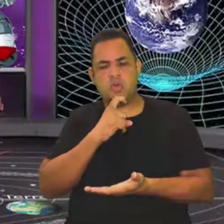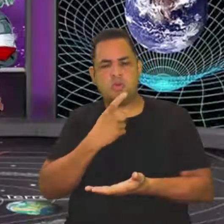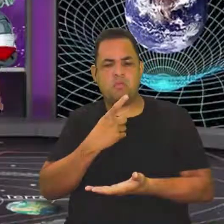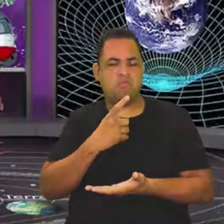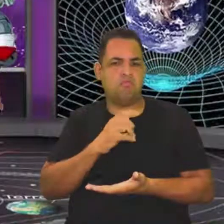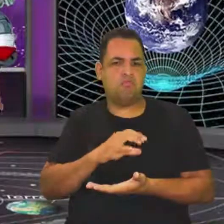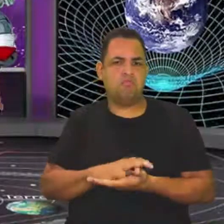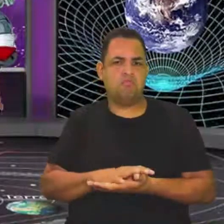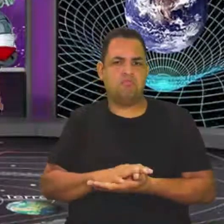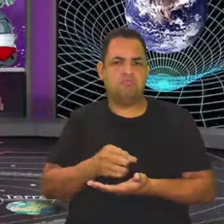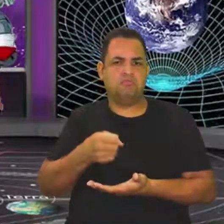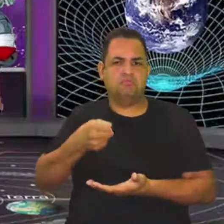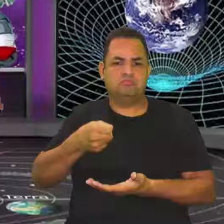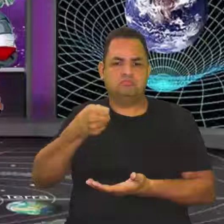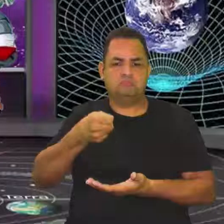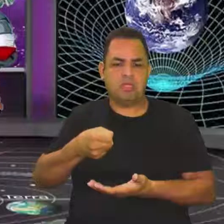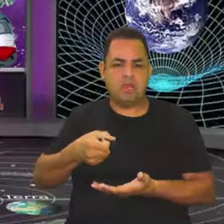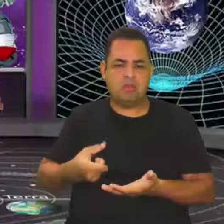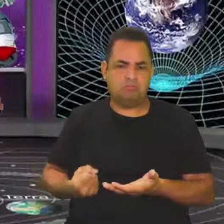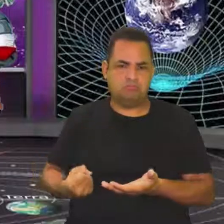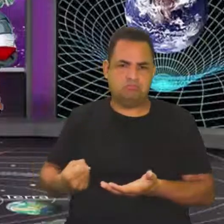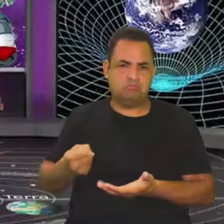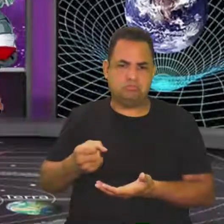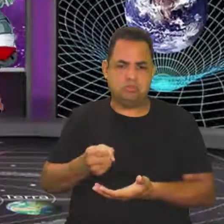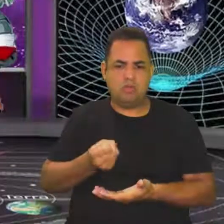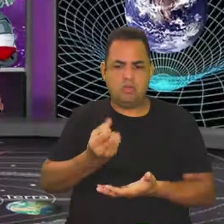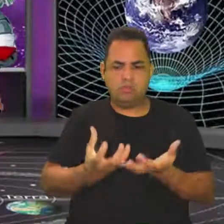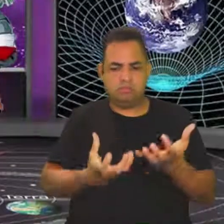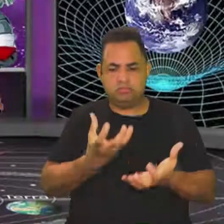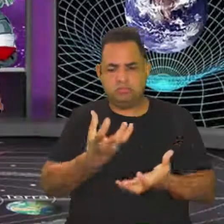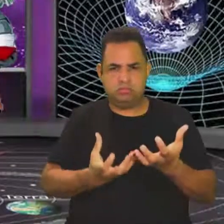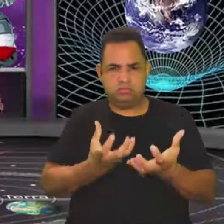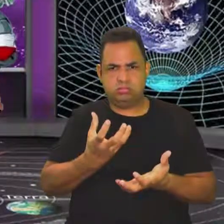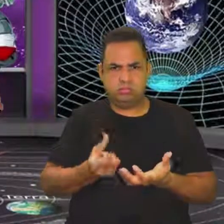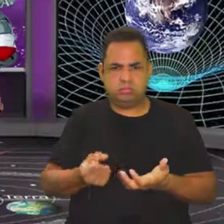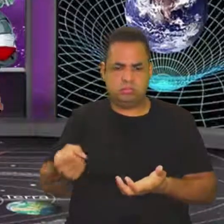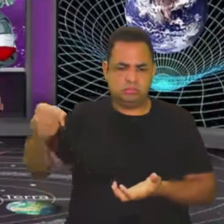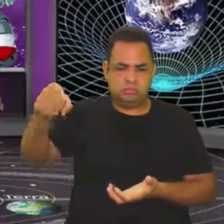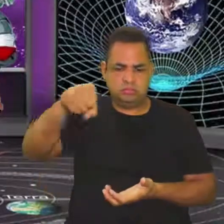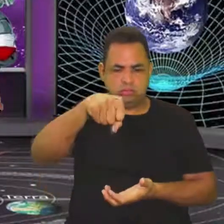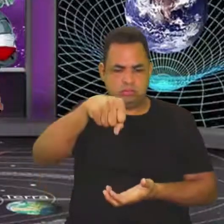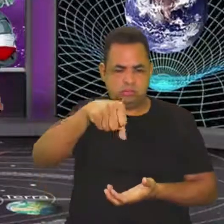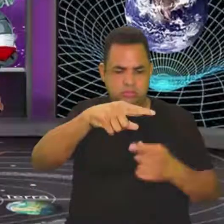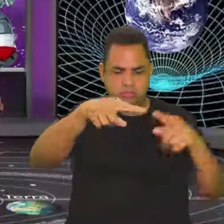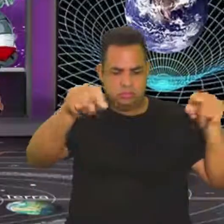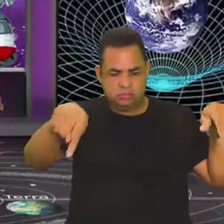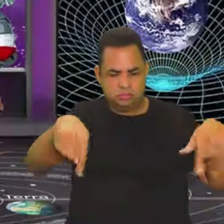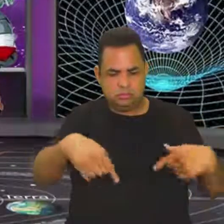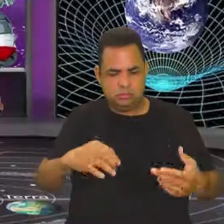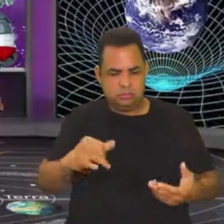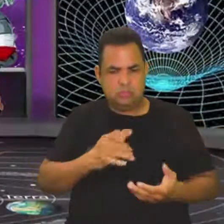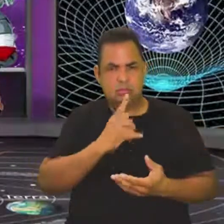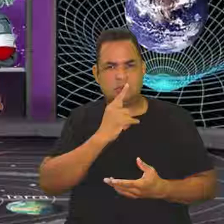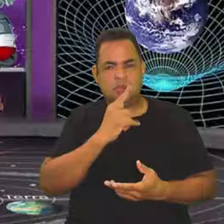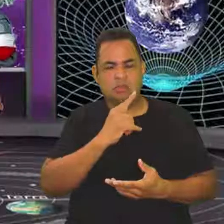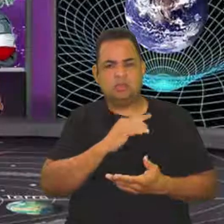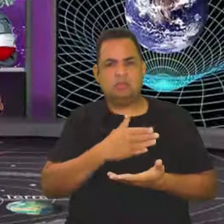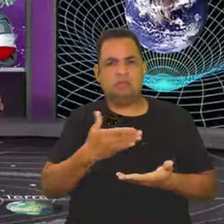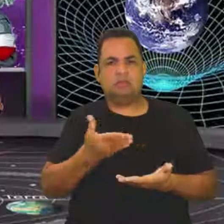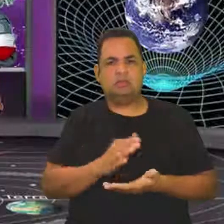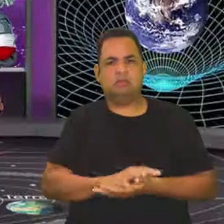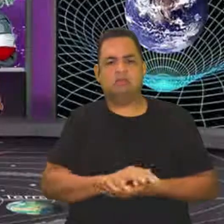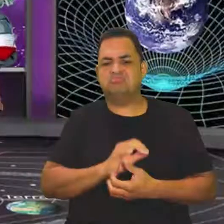uma vasilha, por exemplo, uma panela, você ferve ali, chega numa piscina e joga. Praticamente você não vai